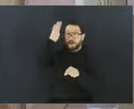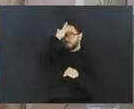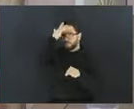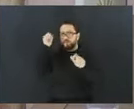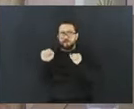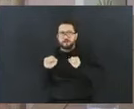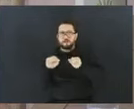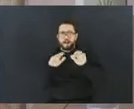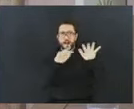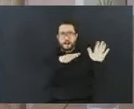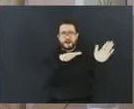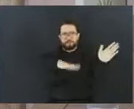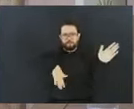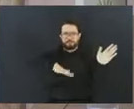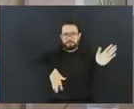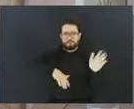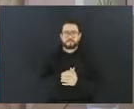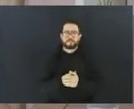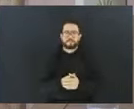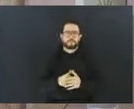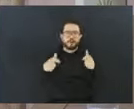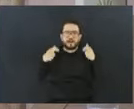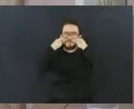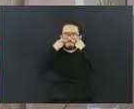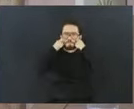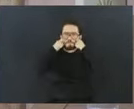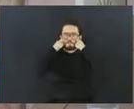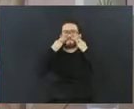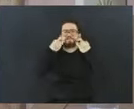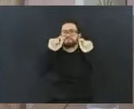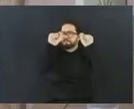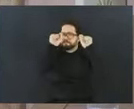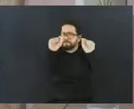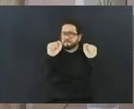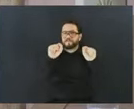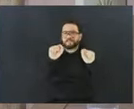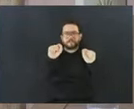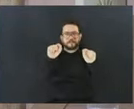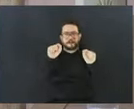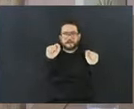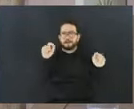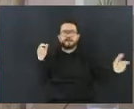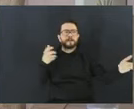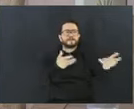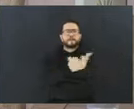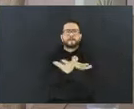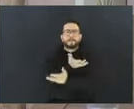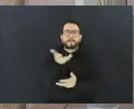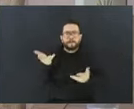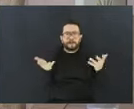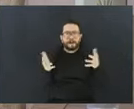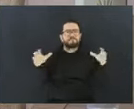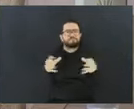muito presente, bem distribuído na orla. Tivemos uma interação comunitária através das nossas exposições, das nossas